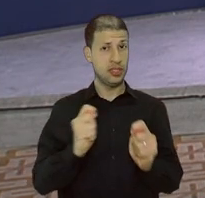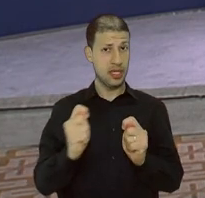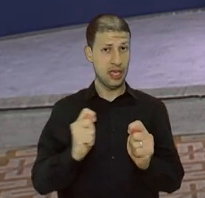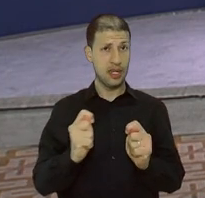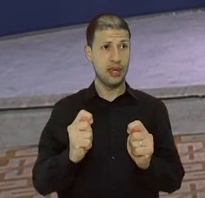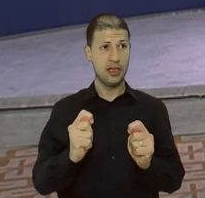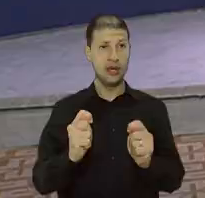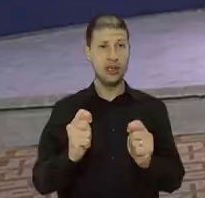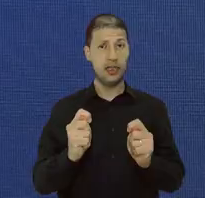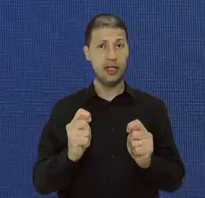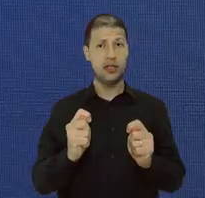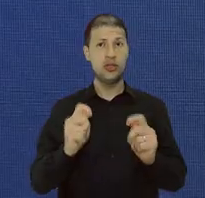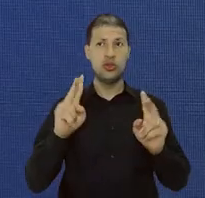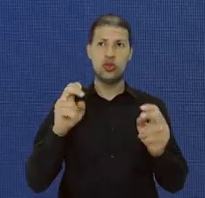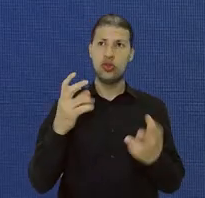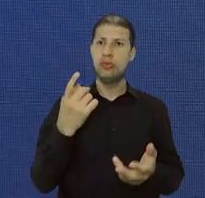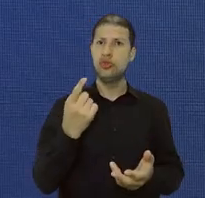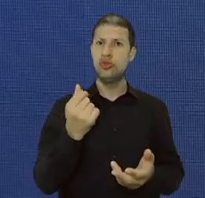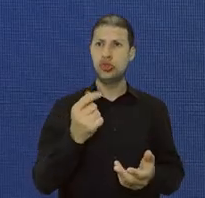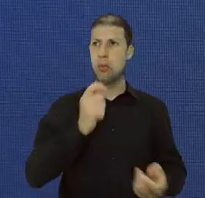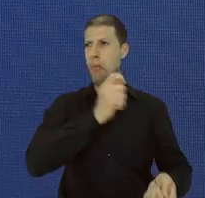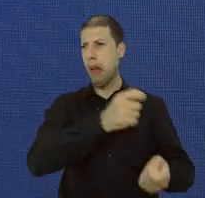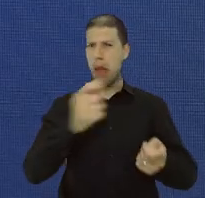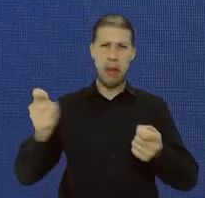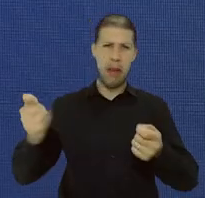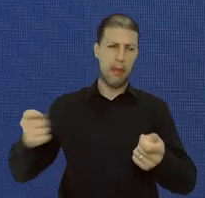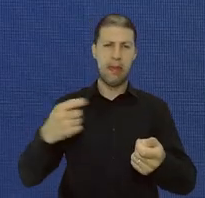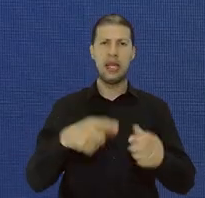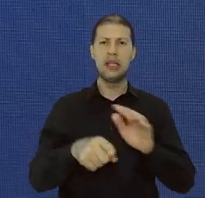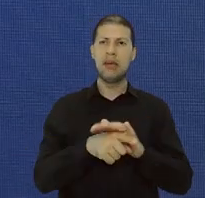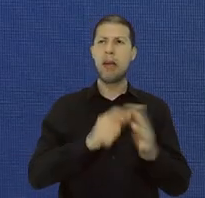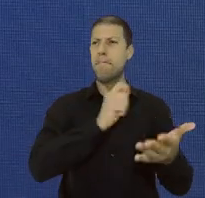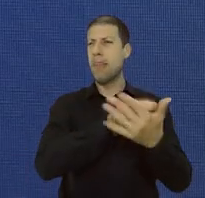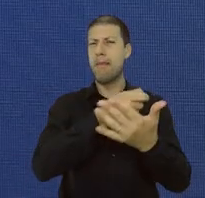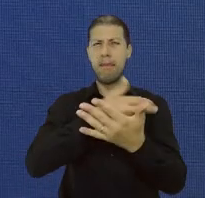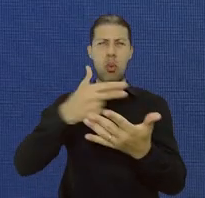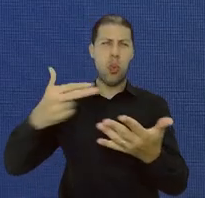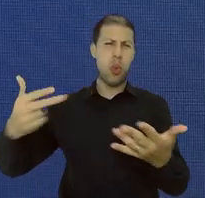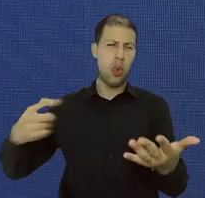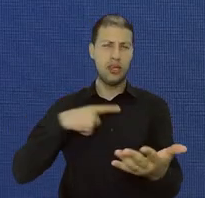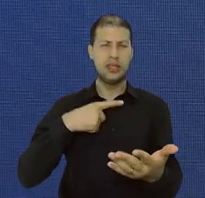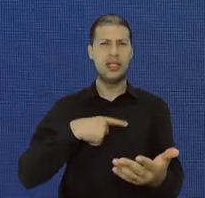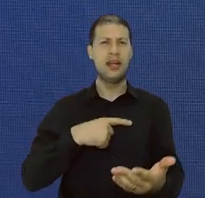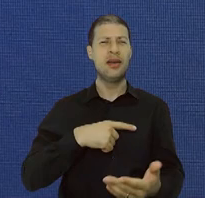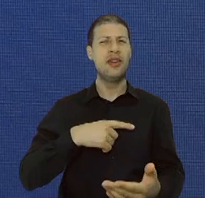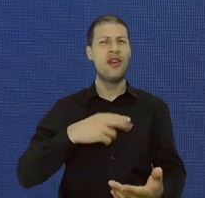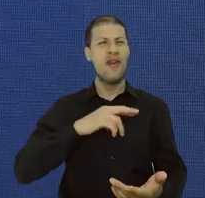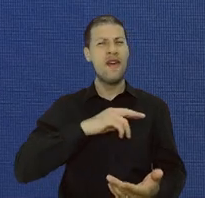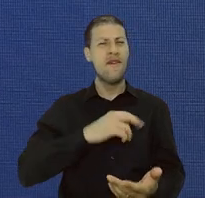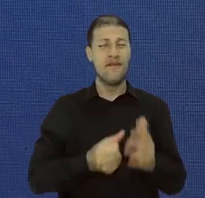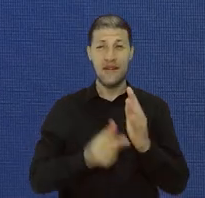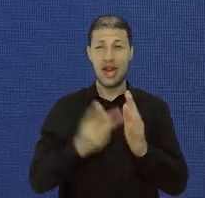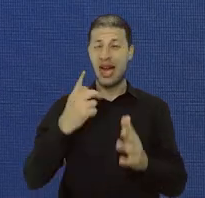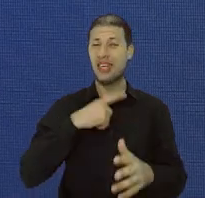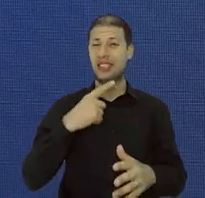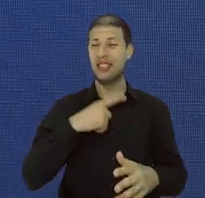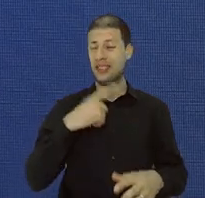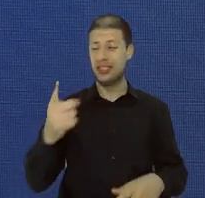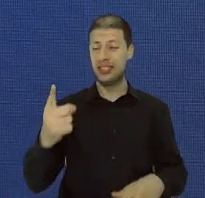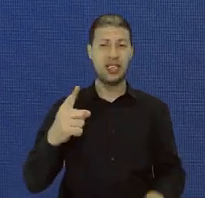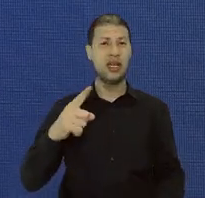Caixa berne e despesas né que você tem várias rodadas de layouts aí de nas empresas que desde